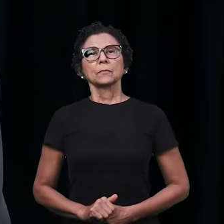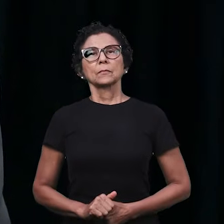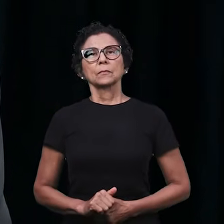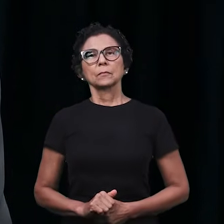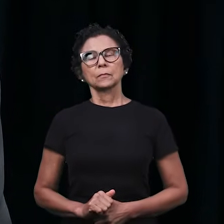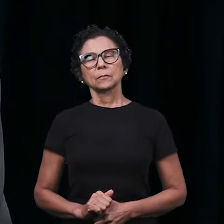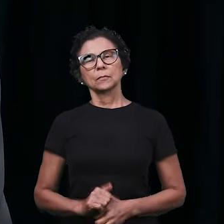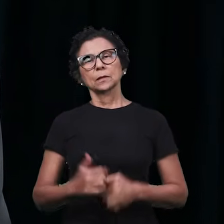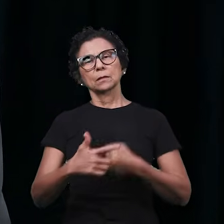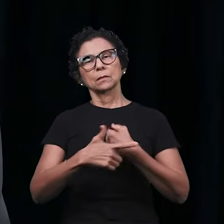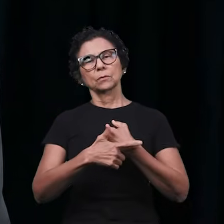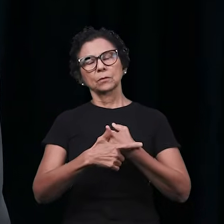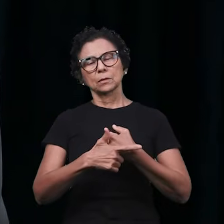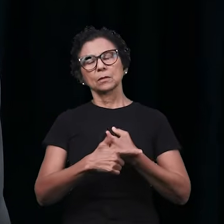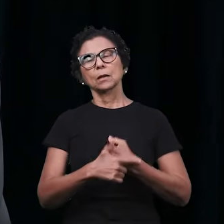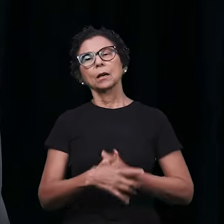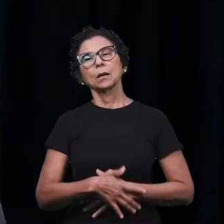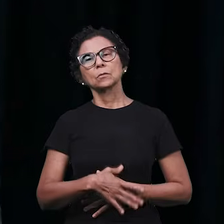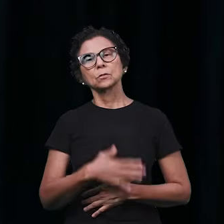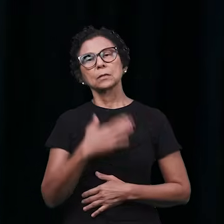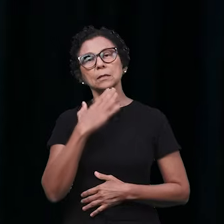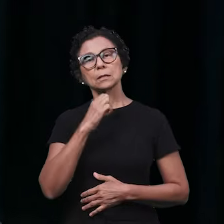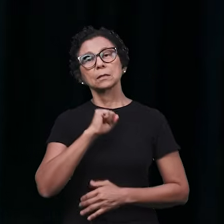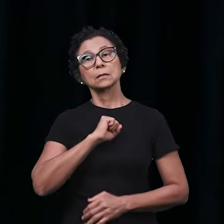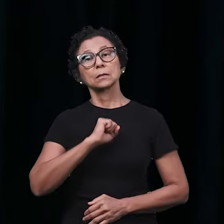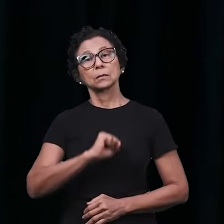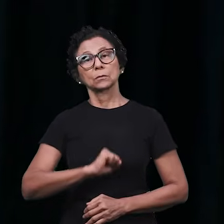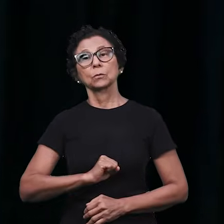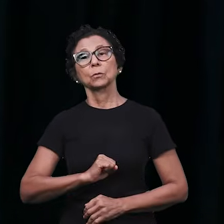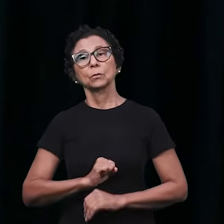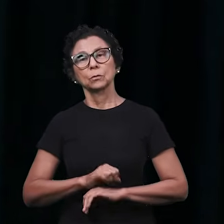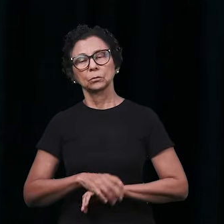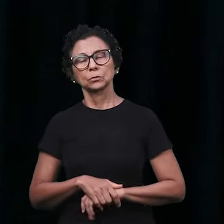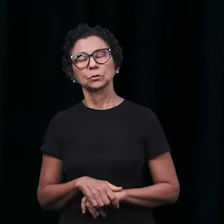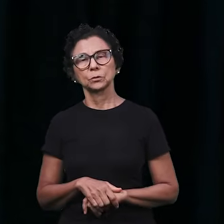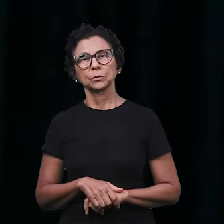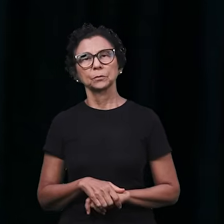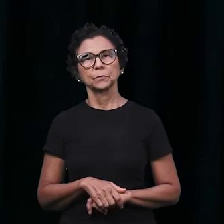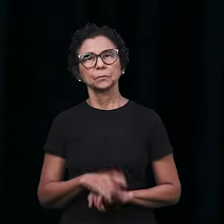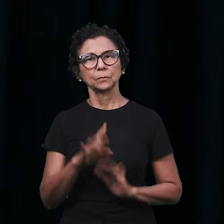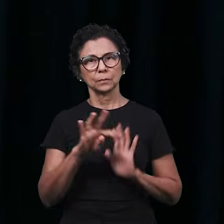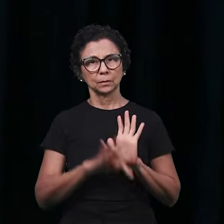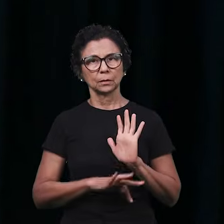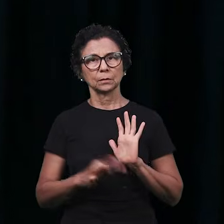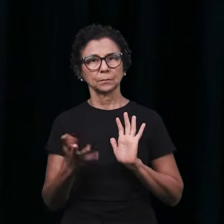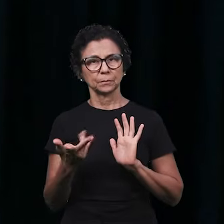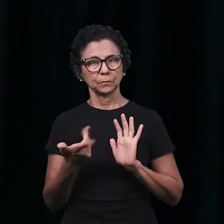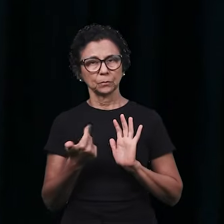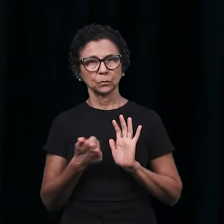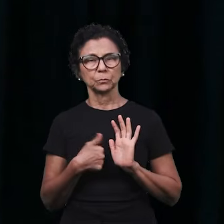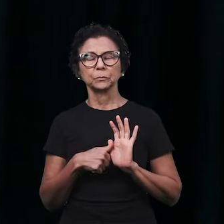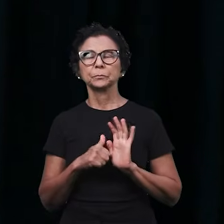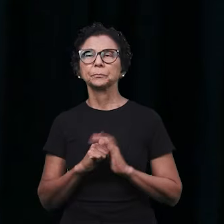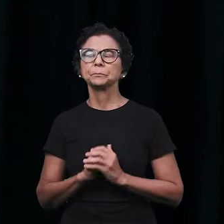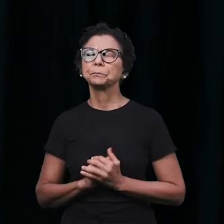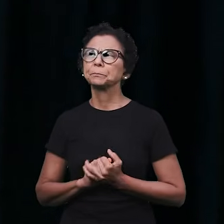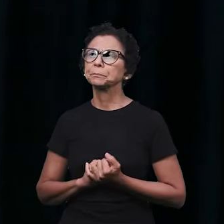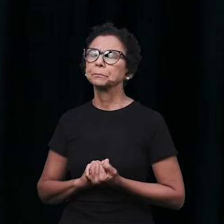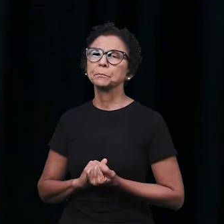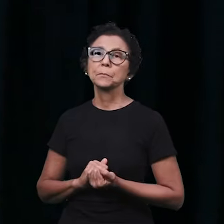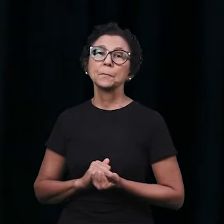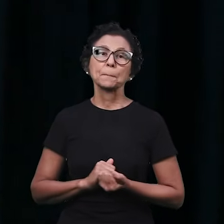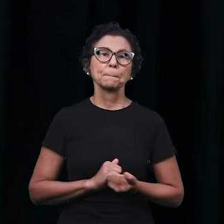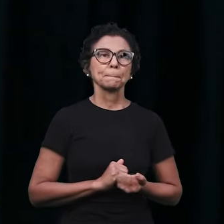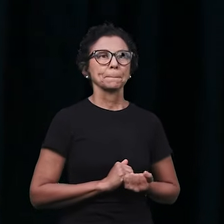bênção sacerdotal, bênção araônica, que são textos e versículos maravilhosos. Eu gostaria de ler e os